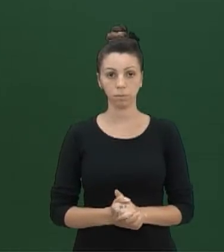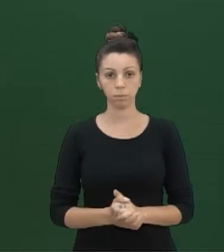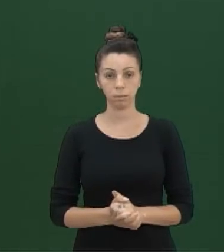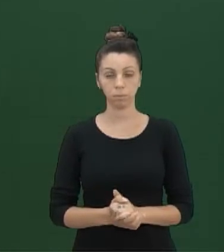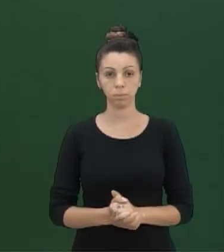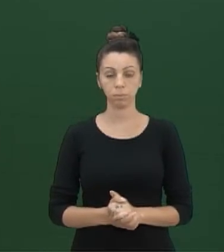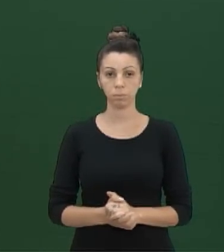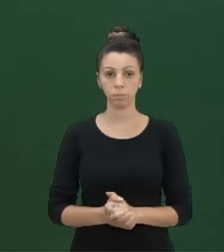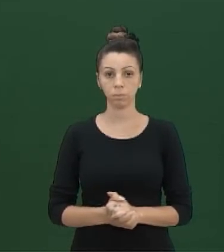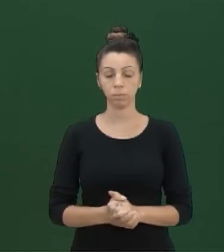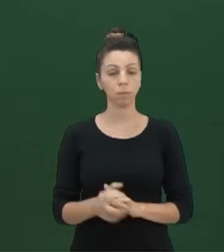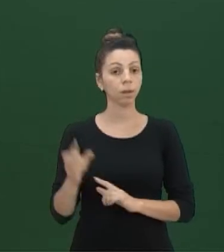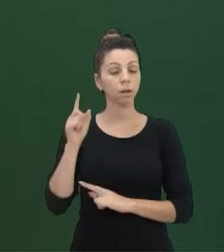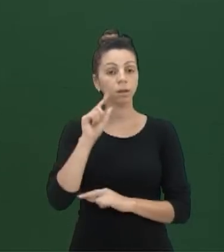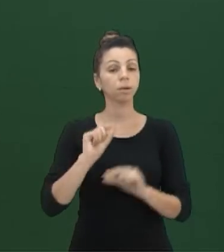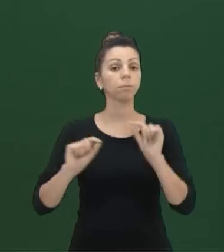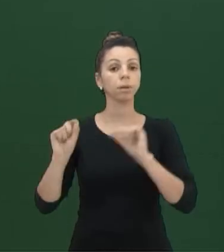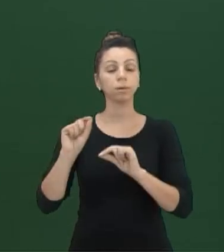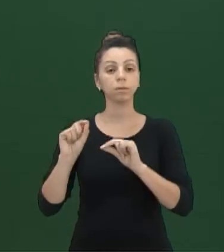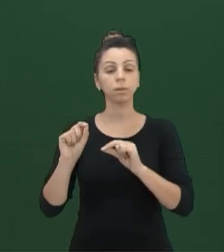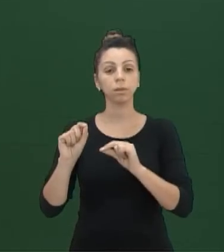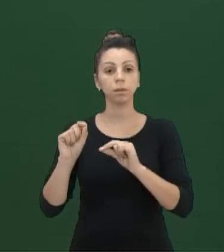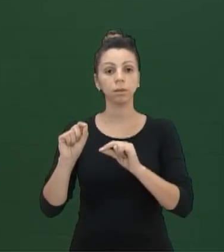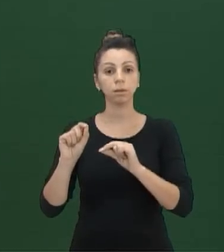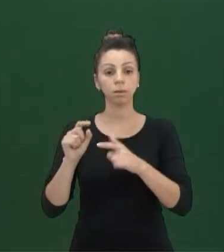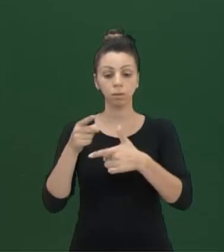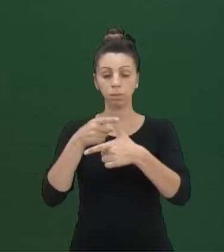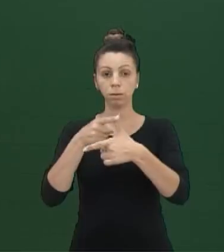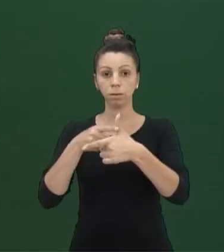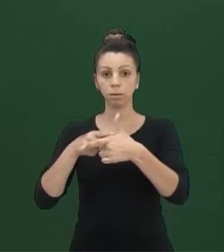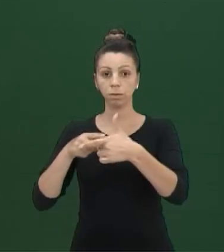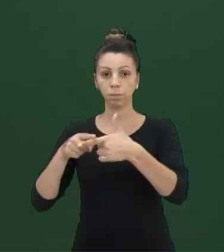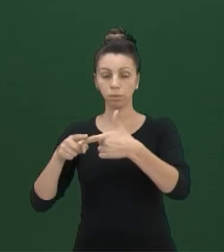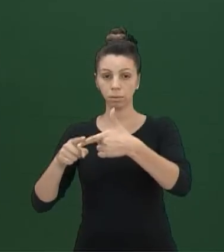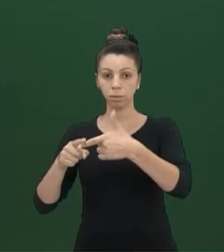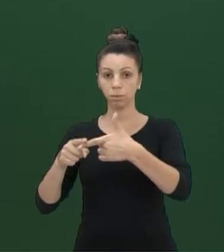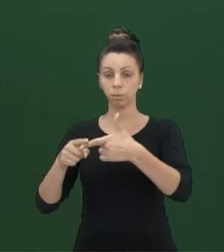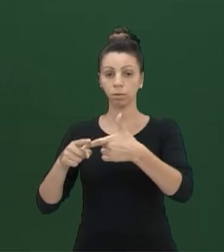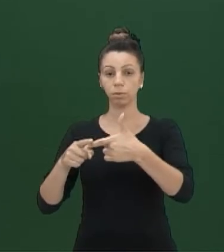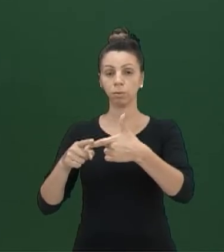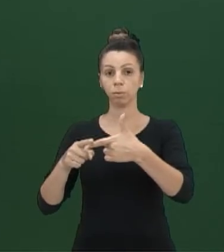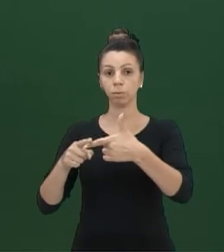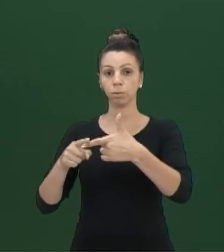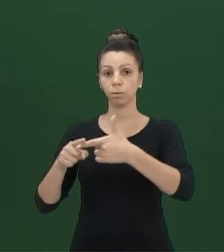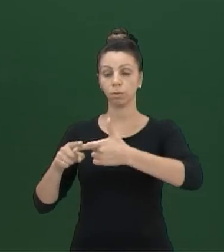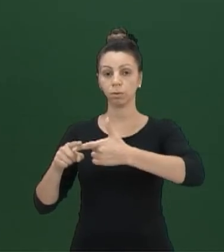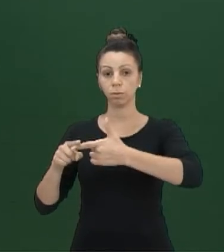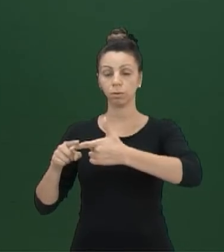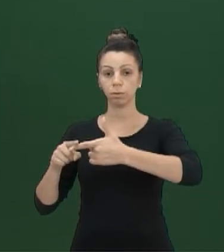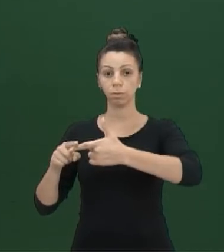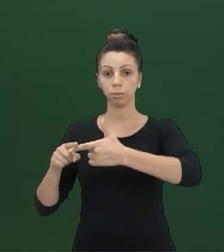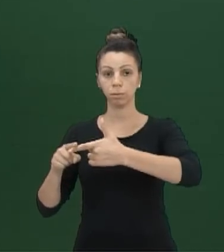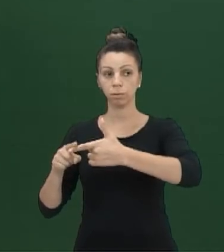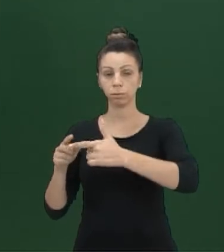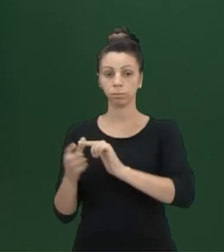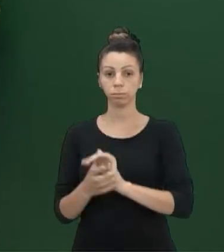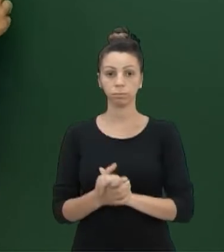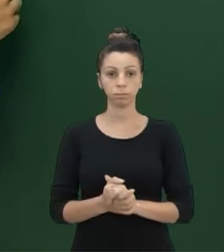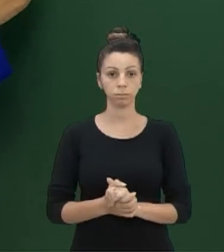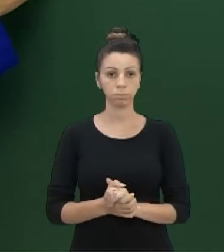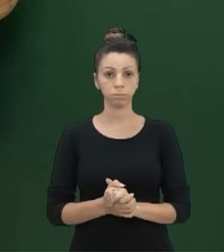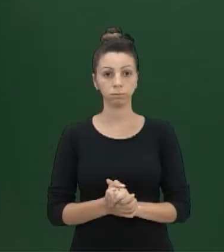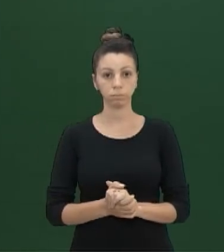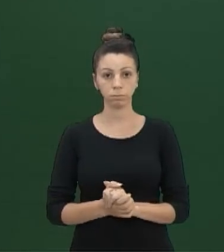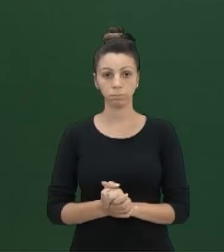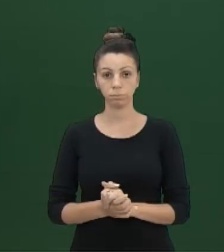Lembrando que na divisão a gente tem que pegar o primeiro termo, o maior termo, o menor termo possível que seja maior ou igual ao